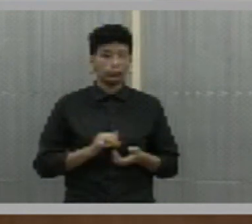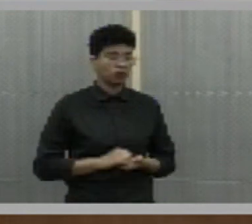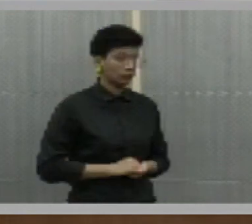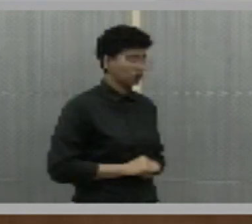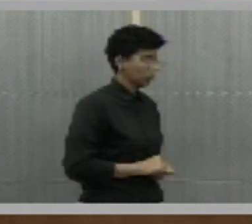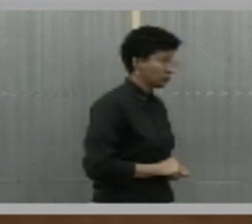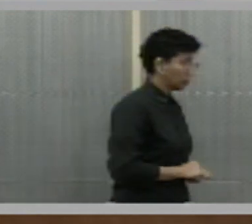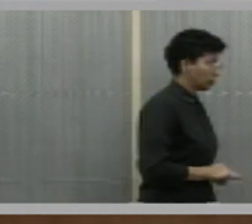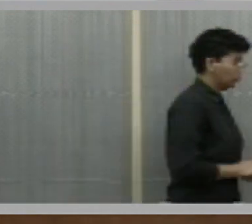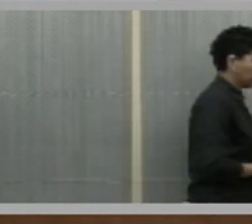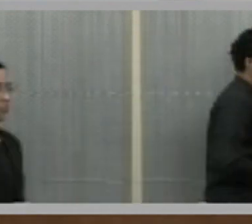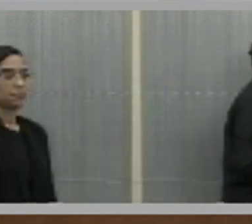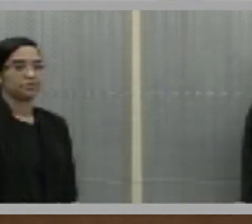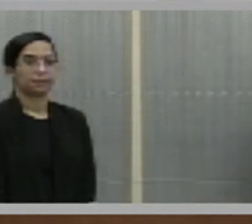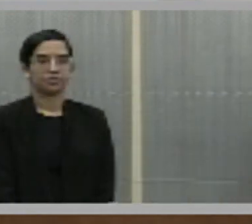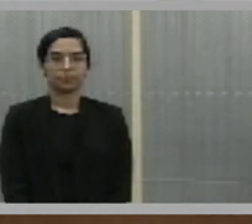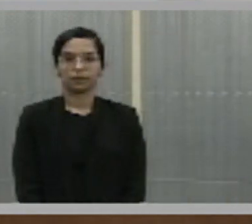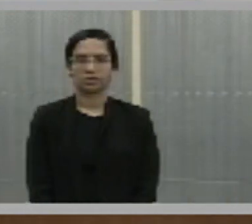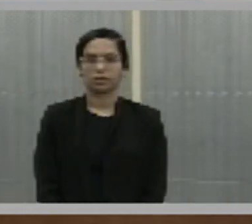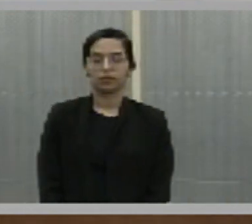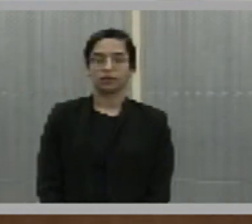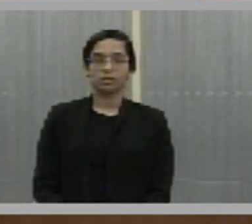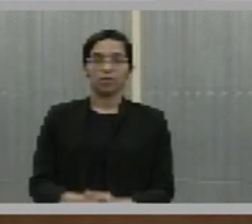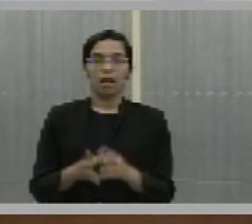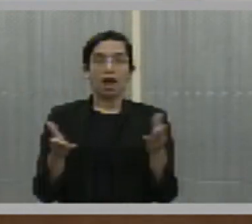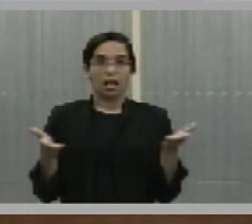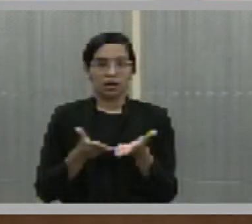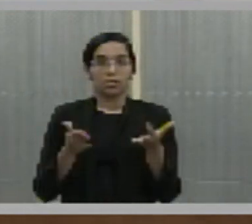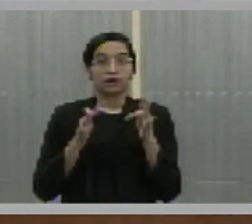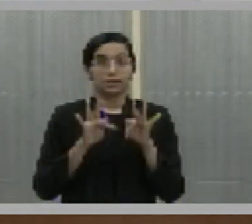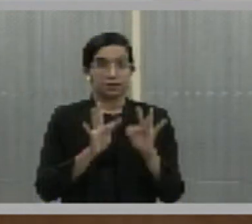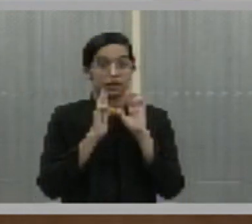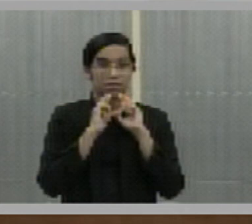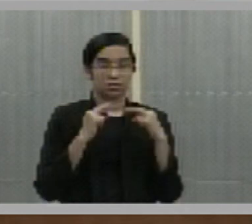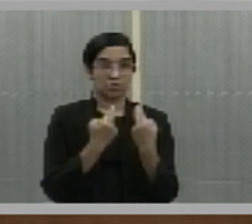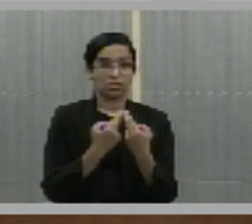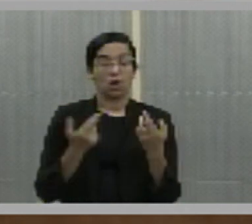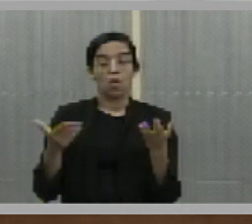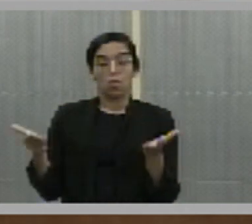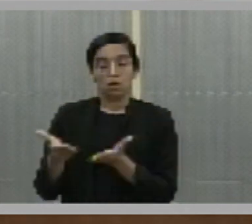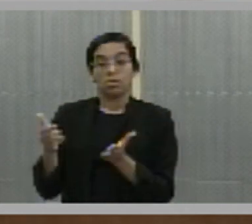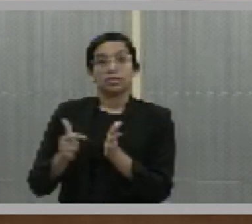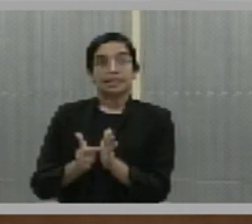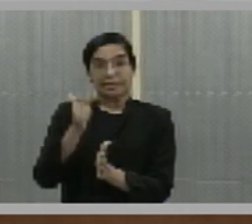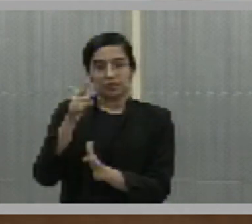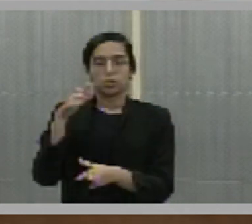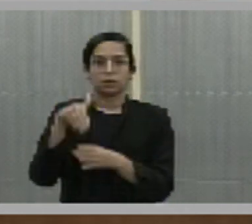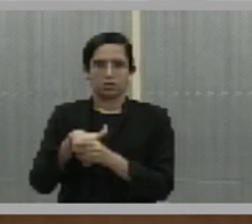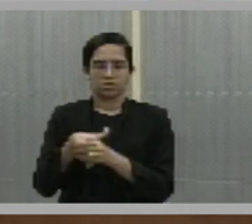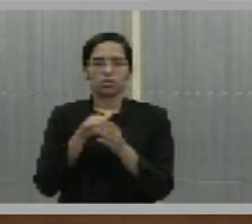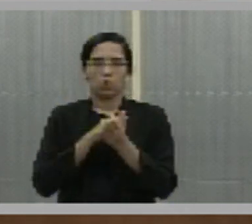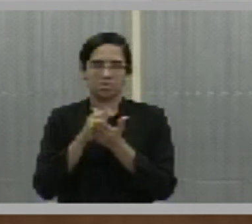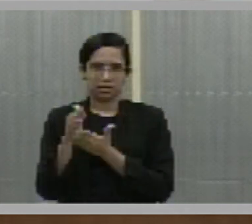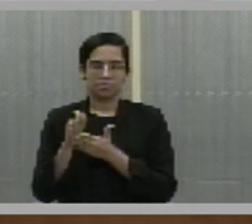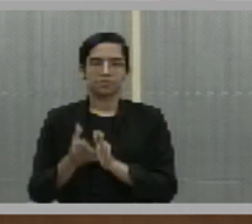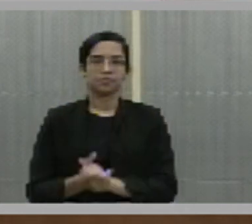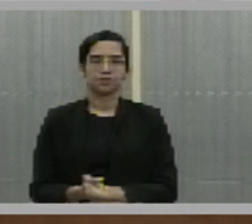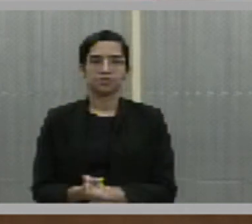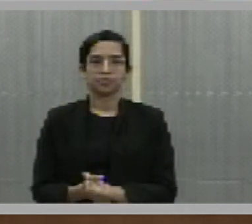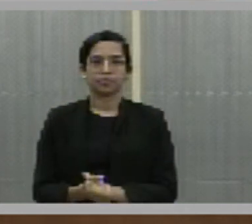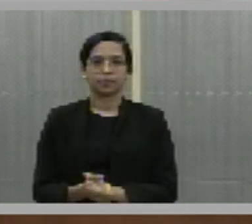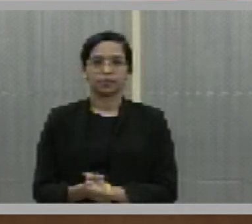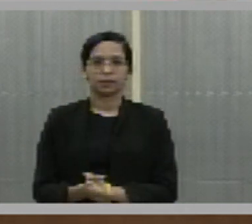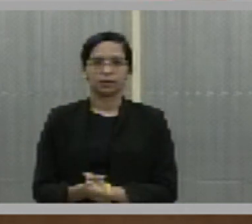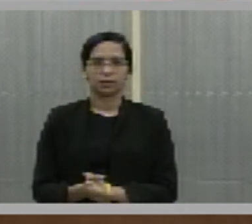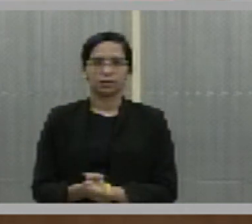plenário para o encerramento dessa sessão e a reabertura imediata para o processo de segunda votação.